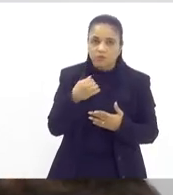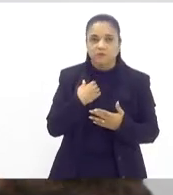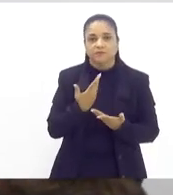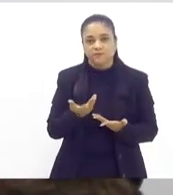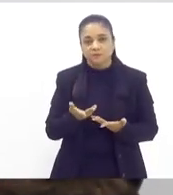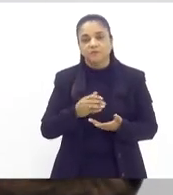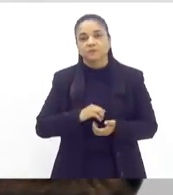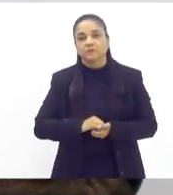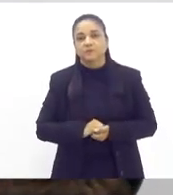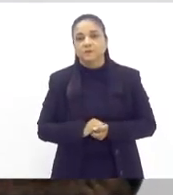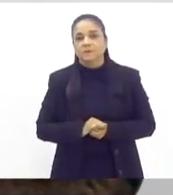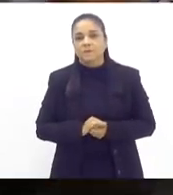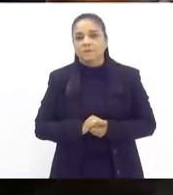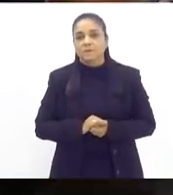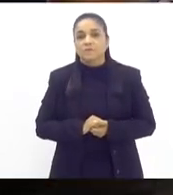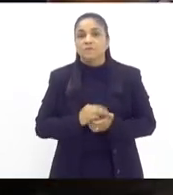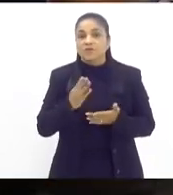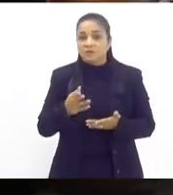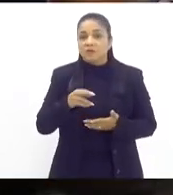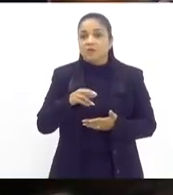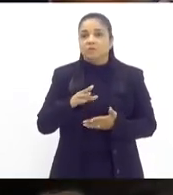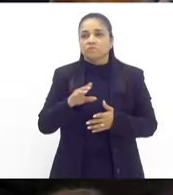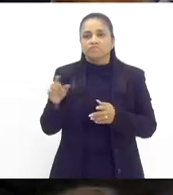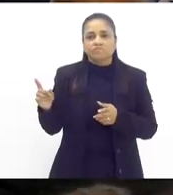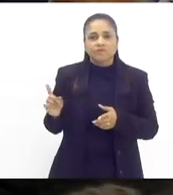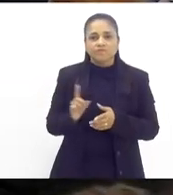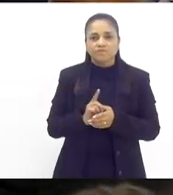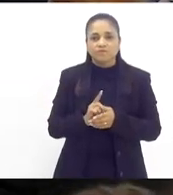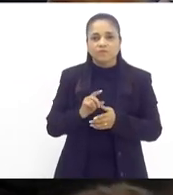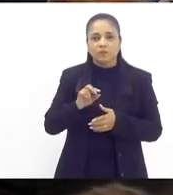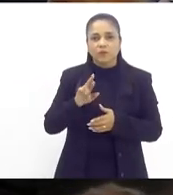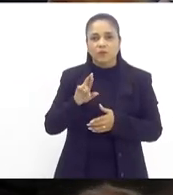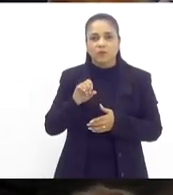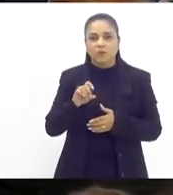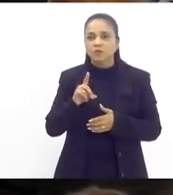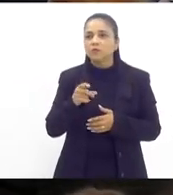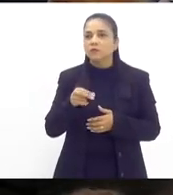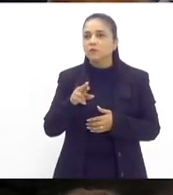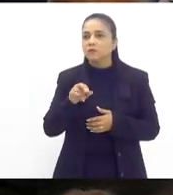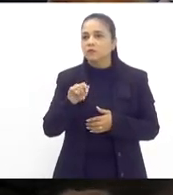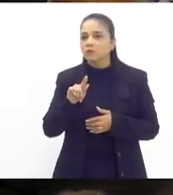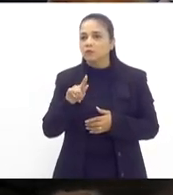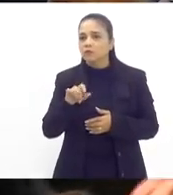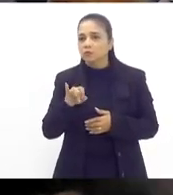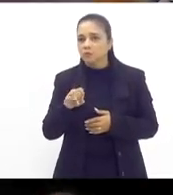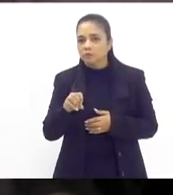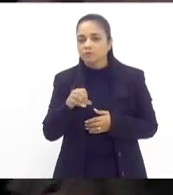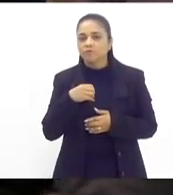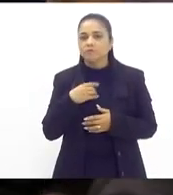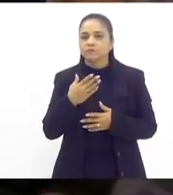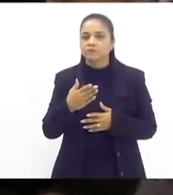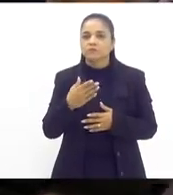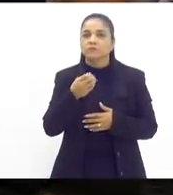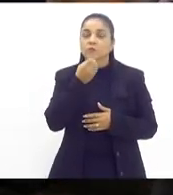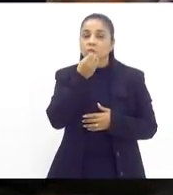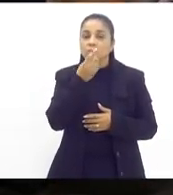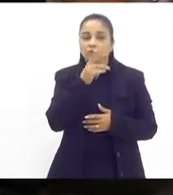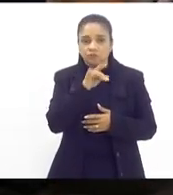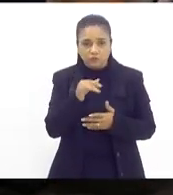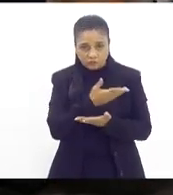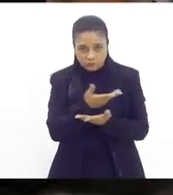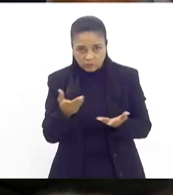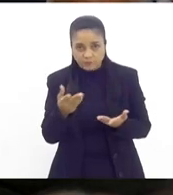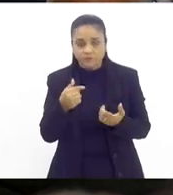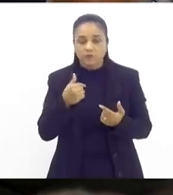história. Rodrigo, já fica por aqui. Cadê o Rodrigo? Bom, muito, muito bom dia a todos.